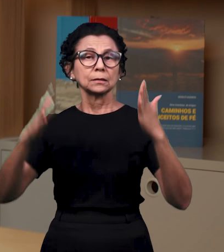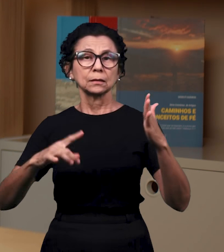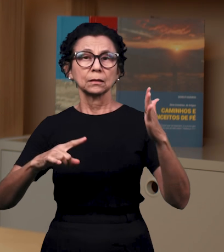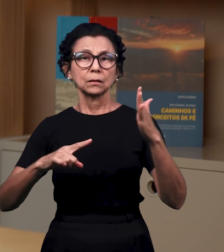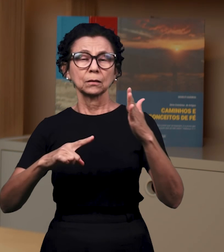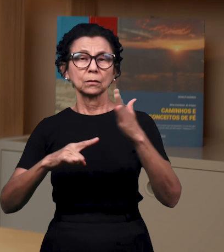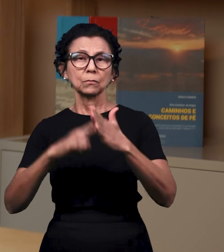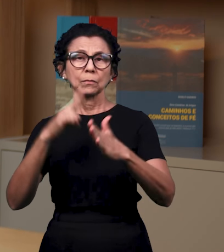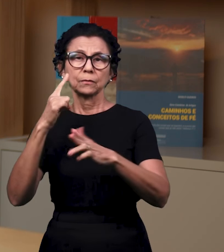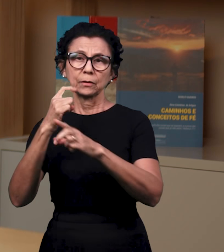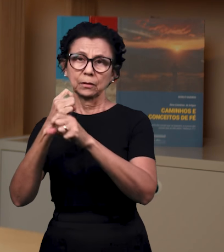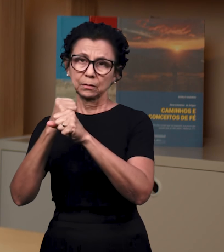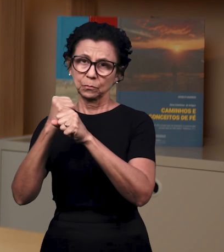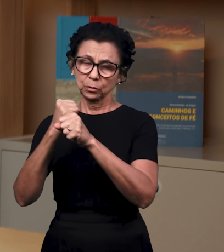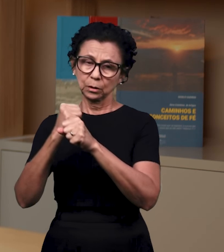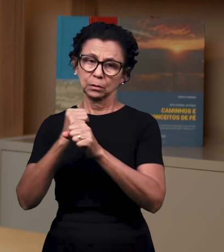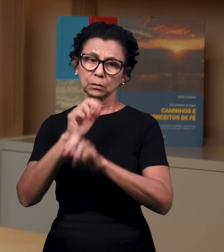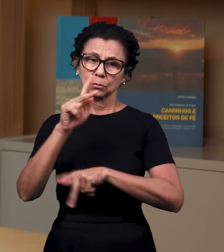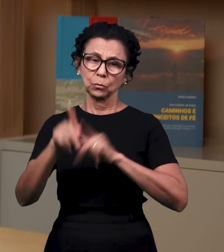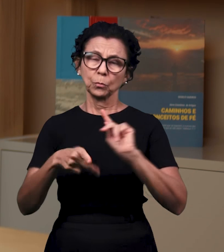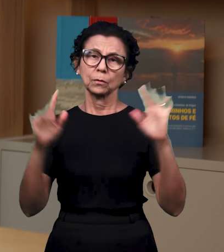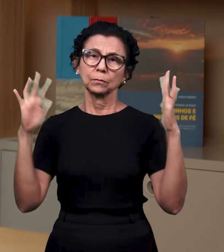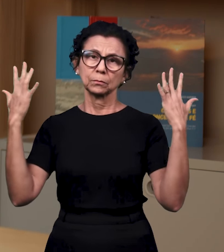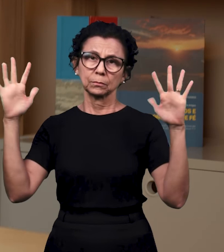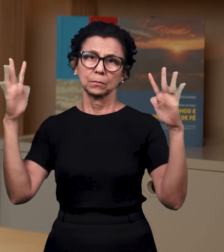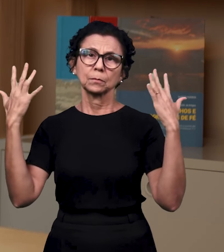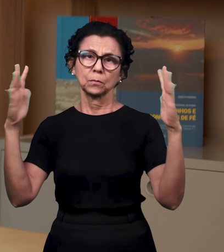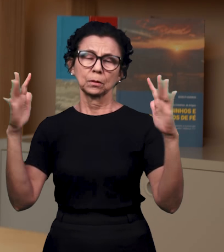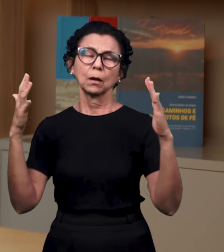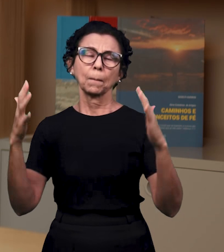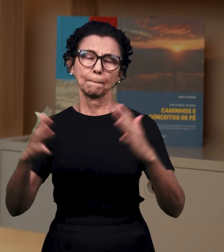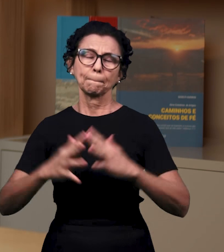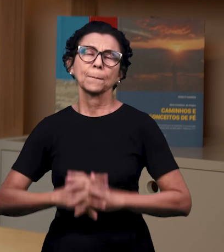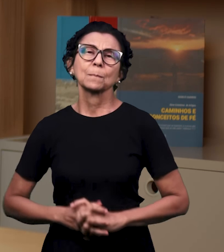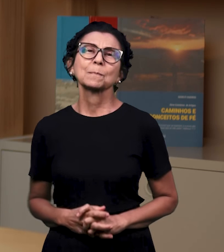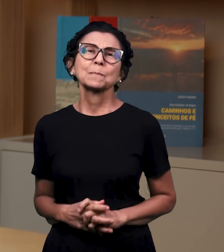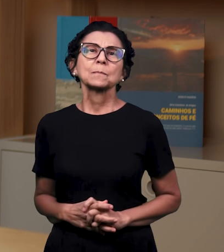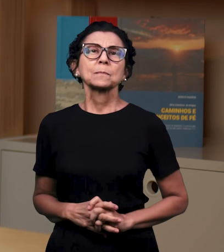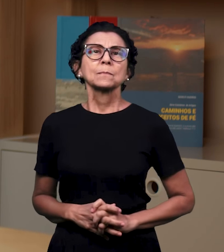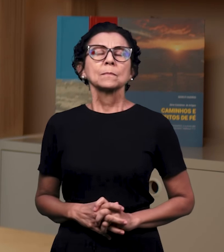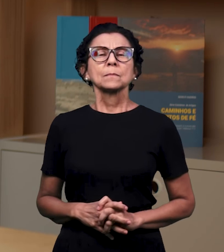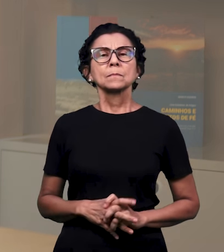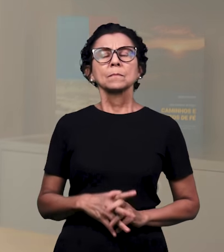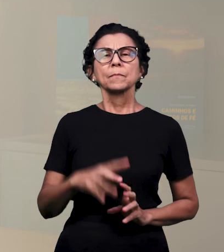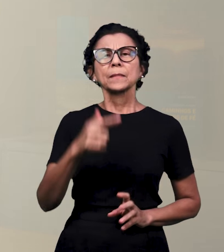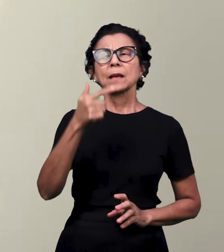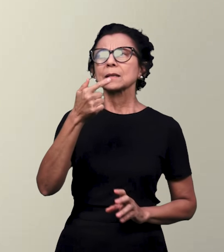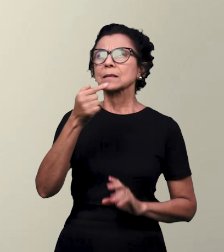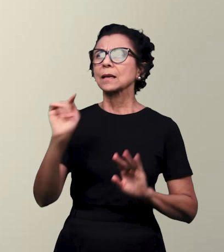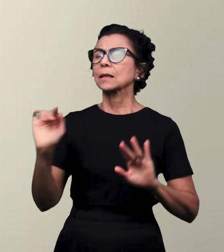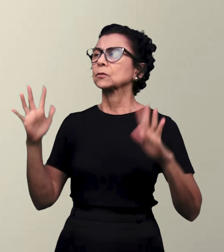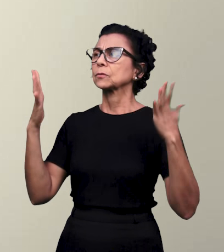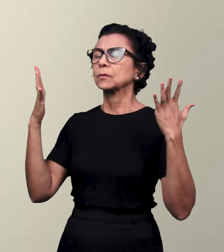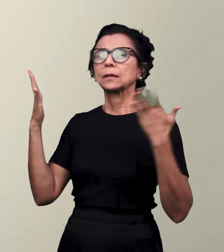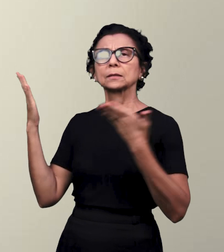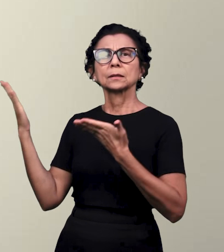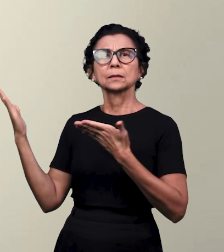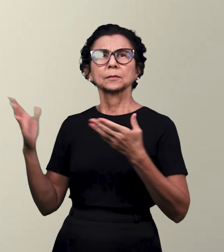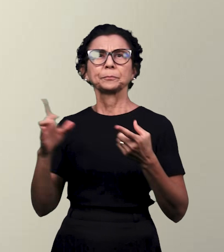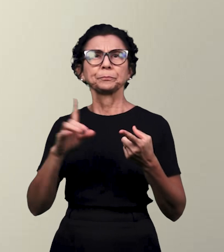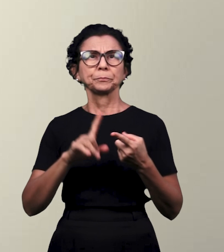que Israel comemorasse. E nós vamos até colocar aqui as 7 festas, né? Então, a